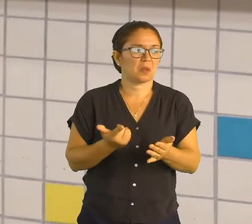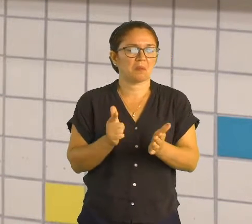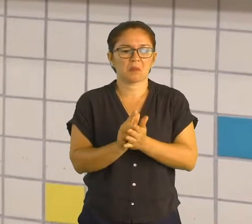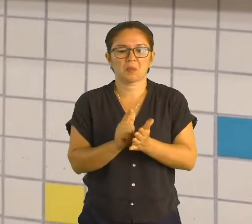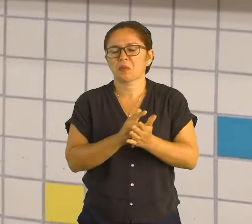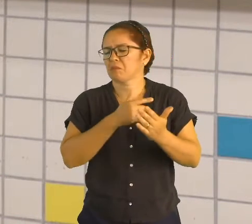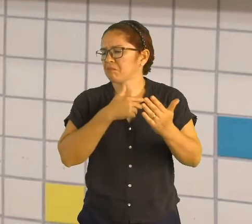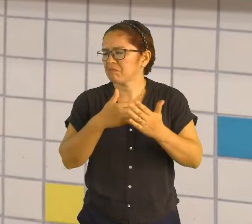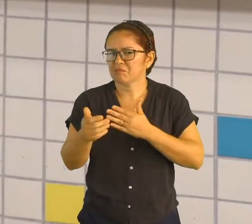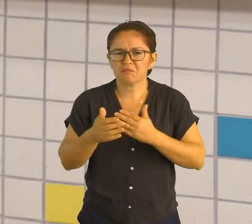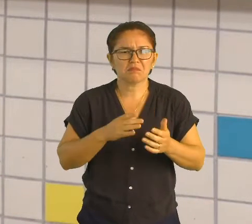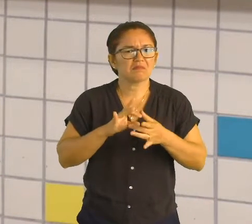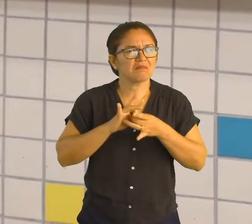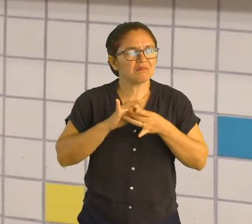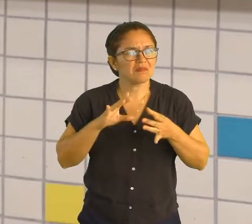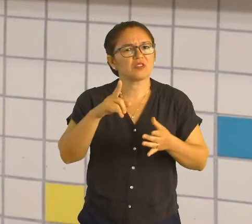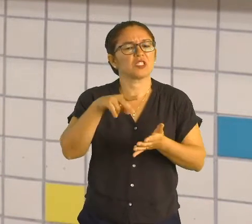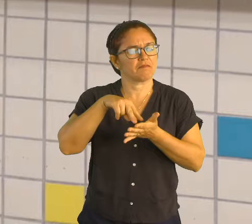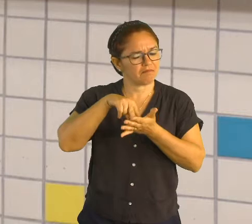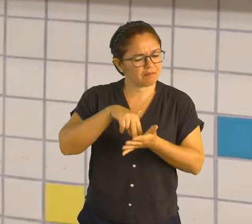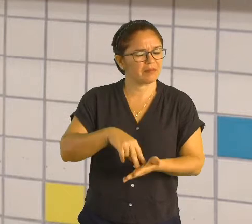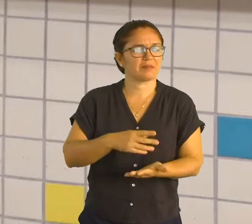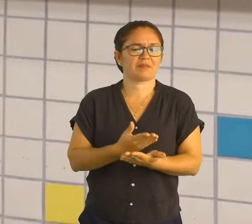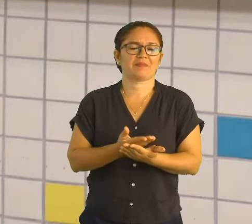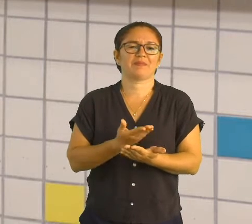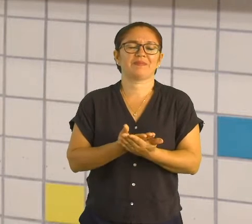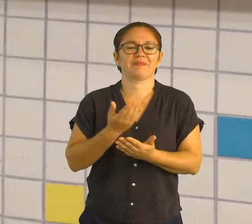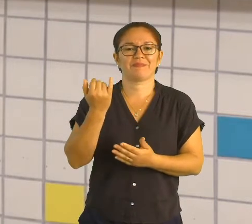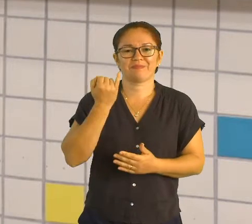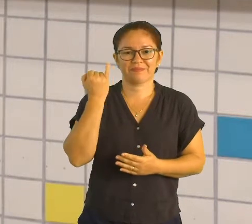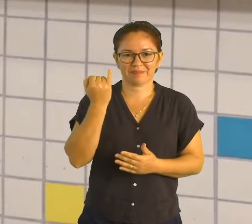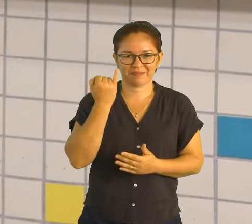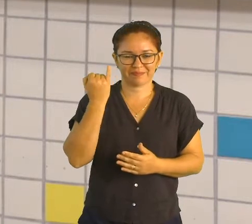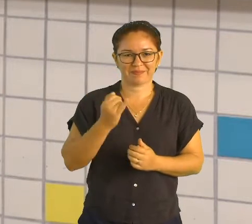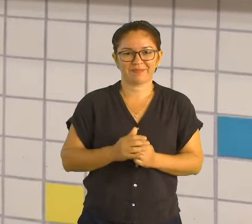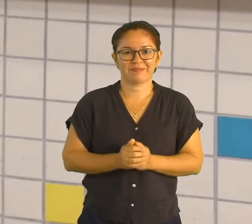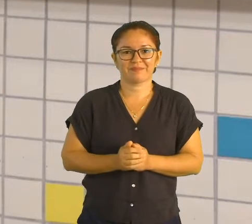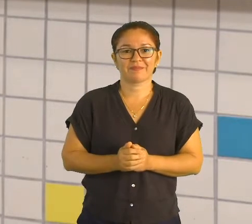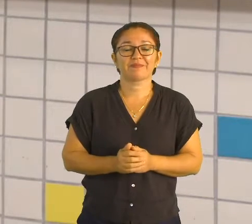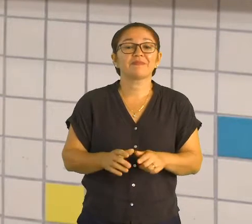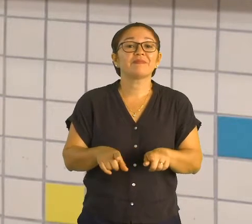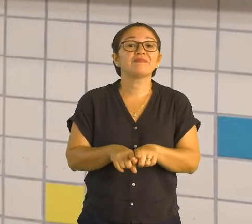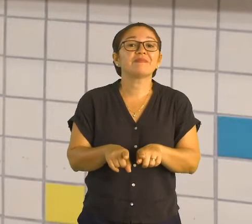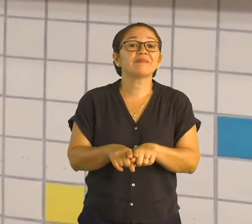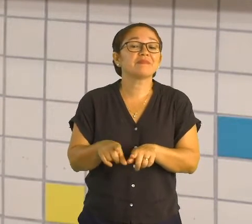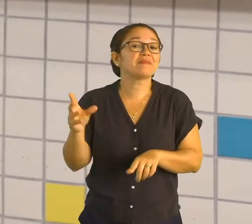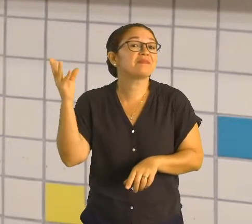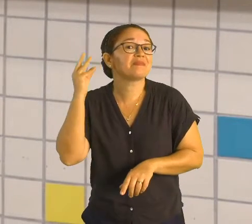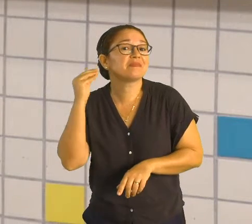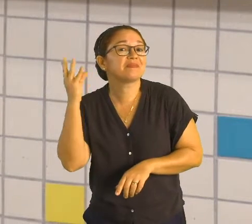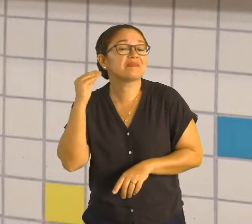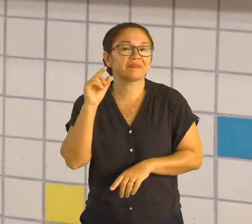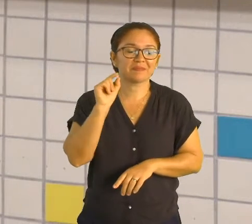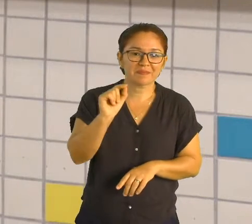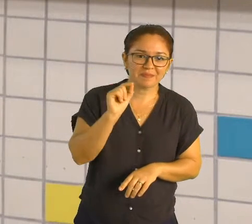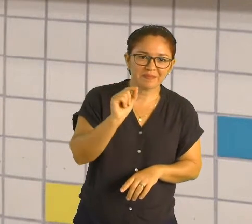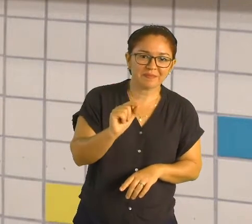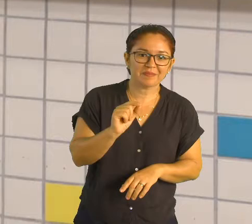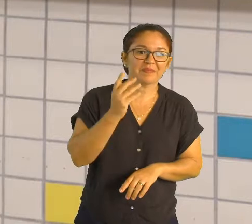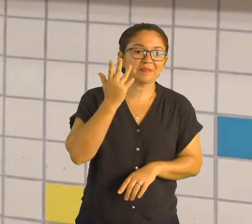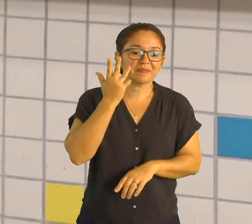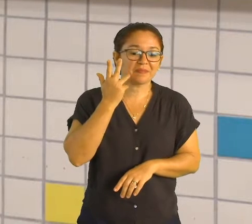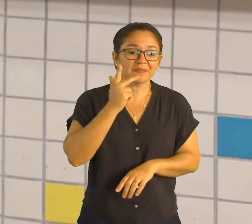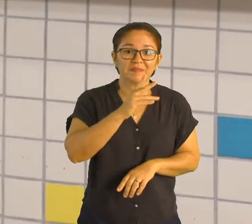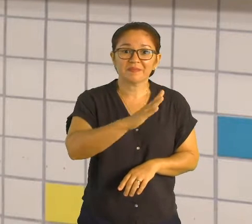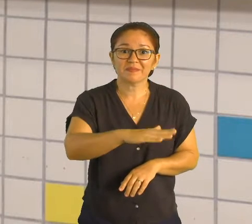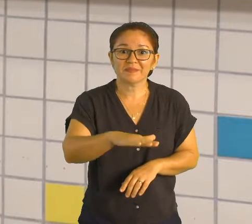permaneça firme. Outro detalhe que está chegando aos meus ouvidos, tem muita criança que está